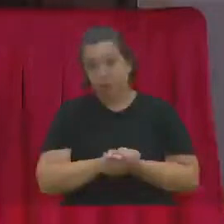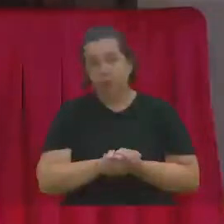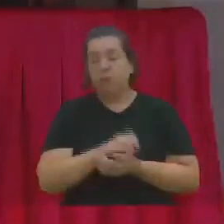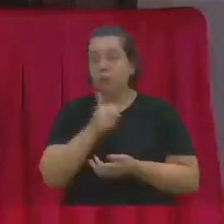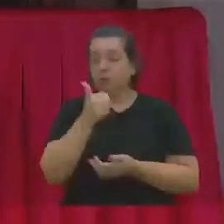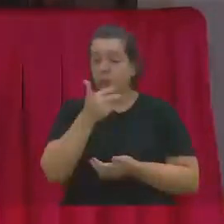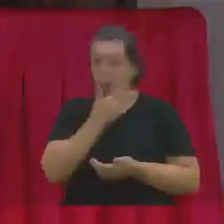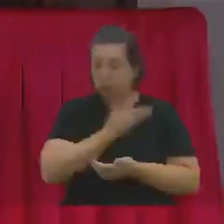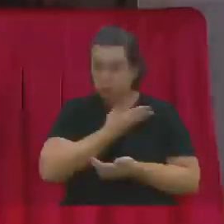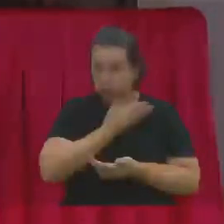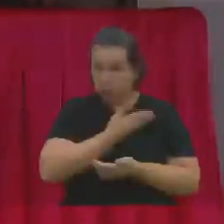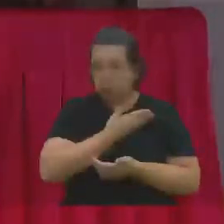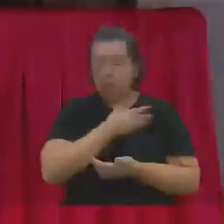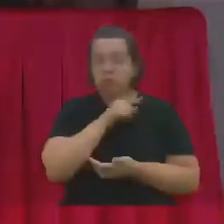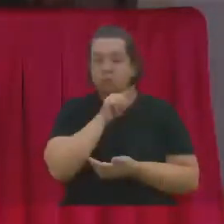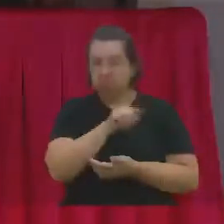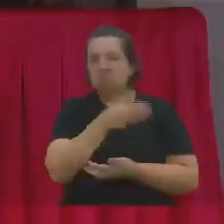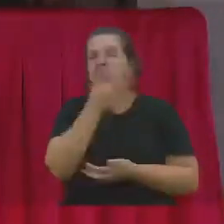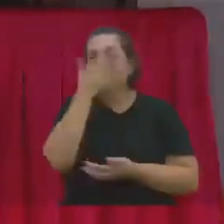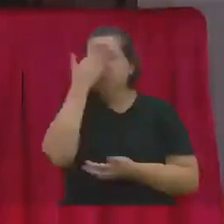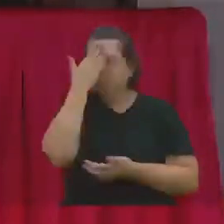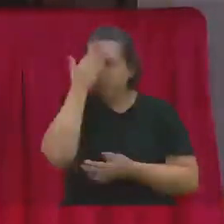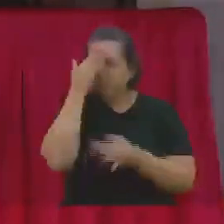discípulos souberam